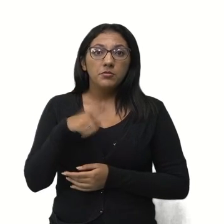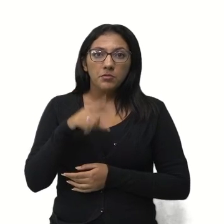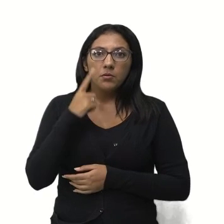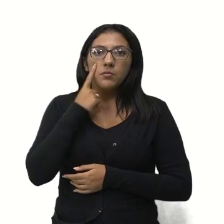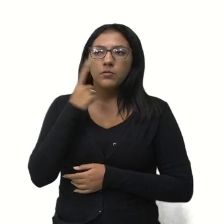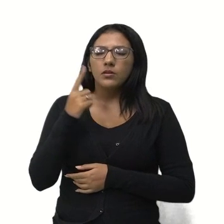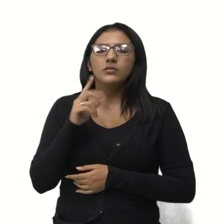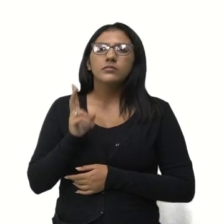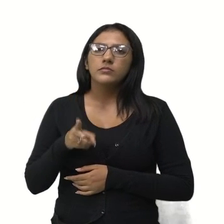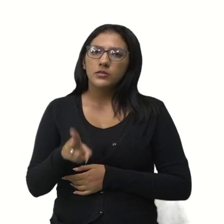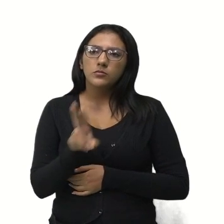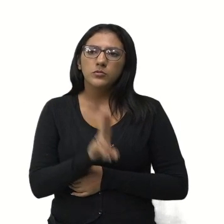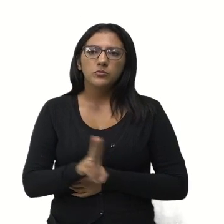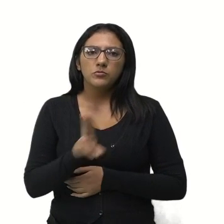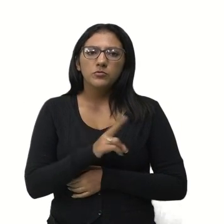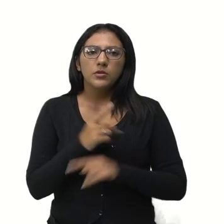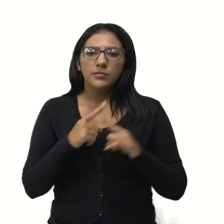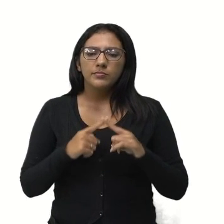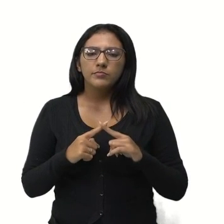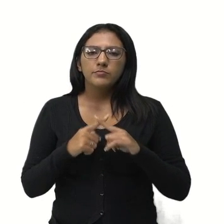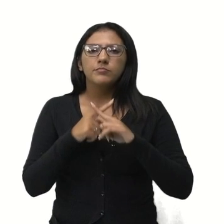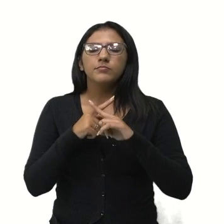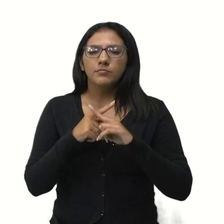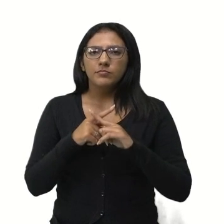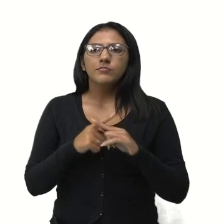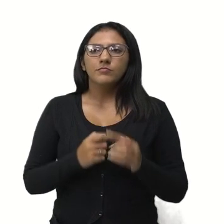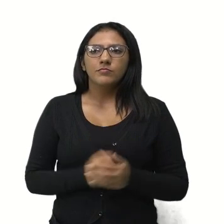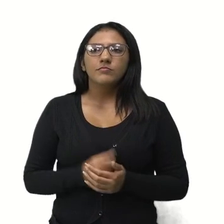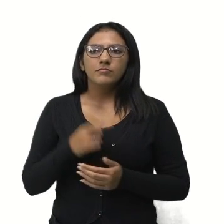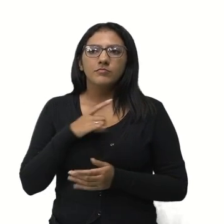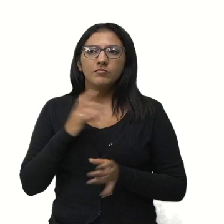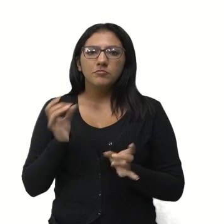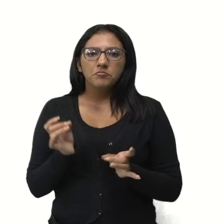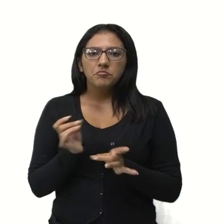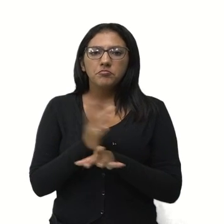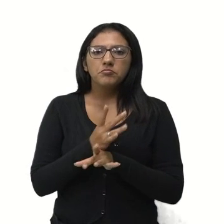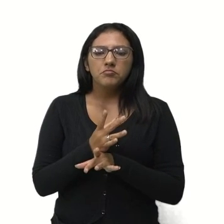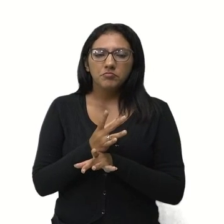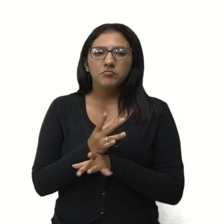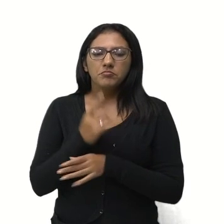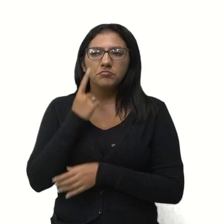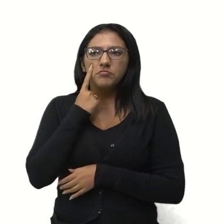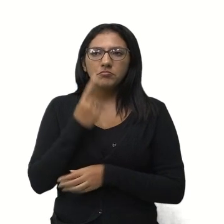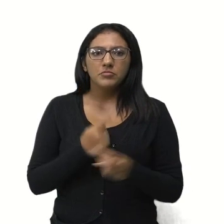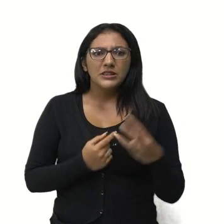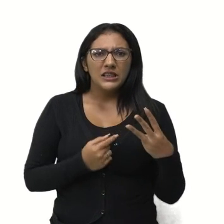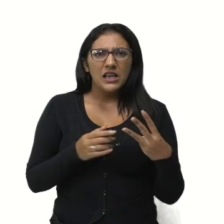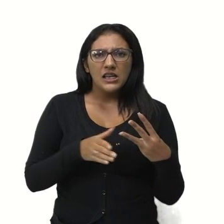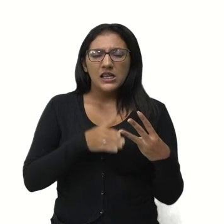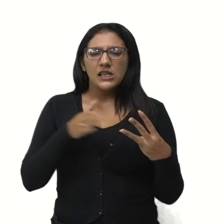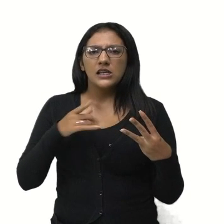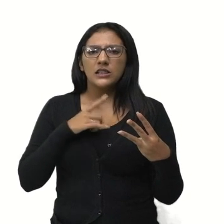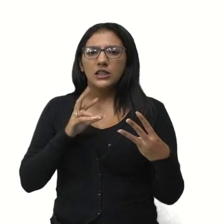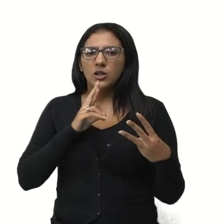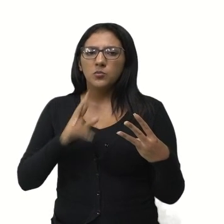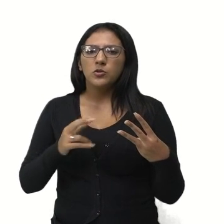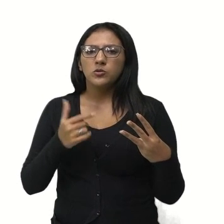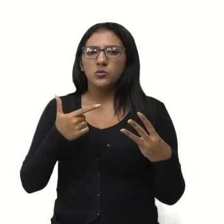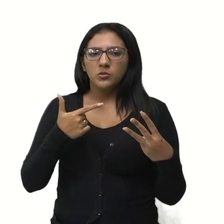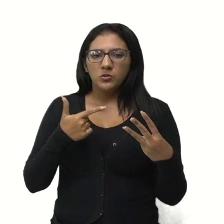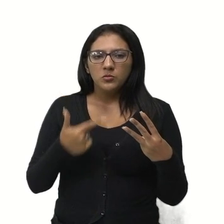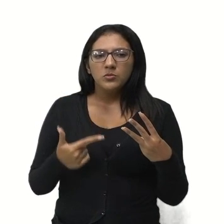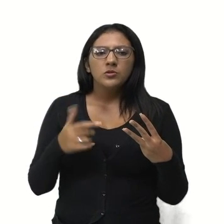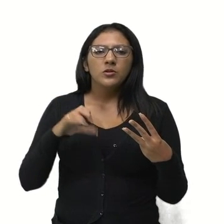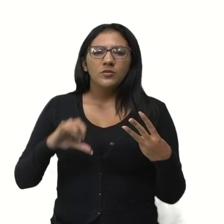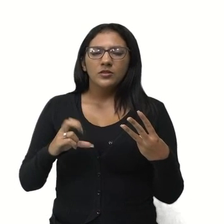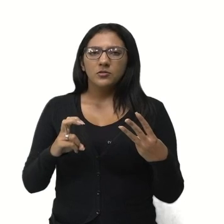de 3, concluímos então que a máquina faria as máquinas, né, fariam 2.952